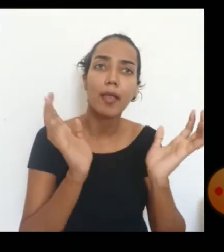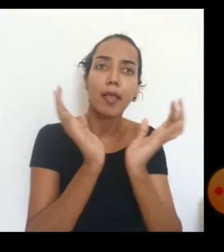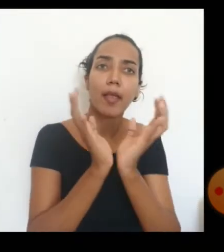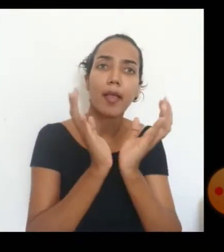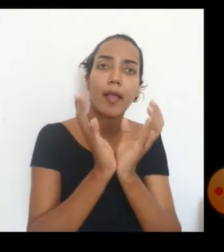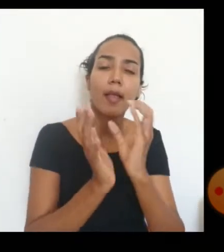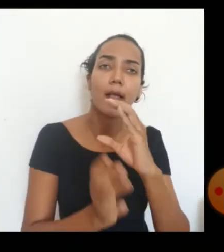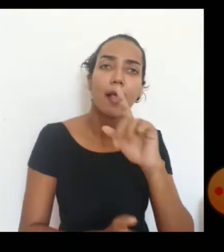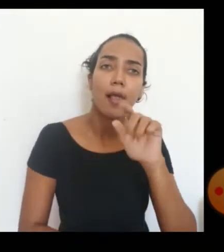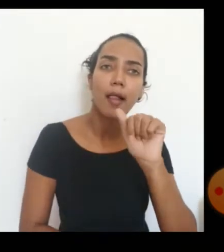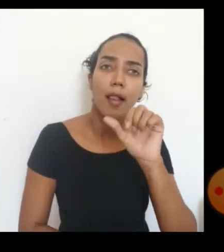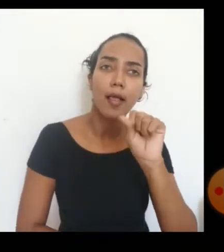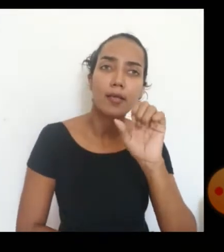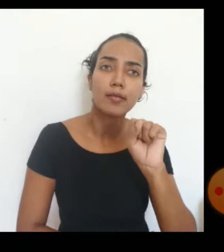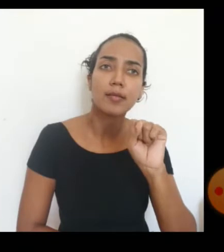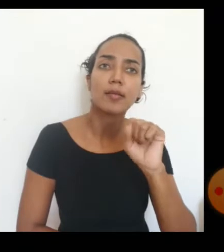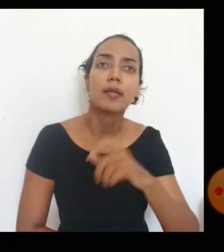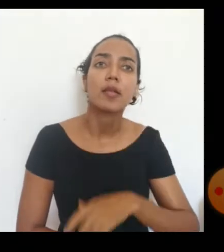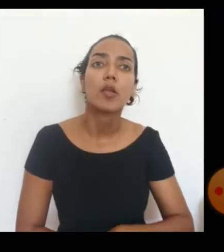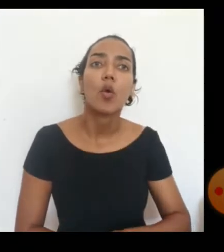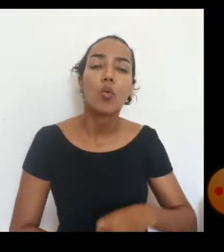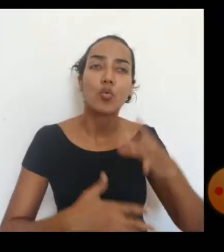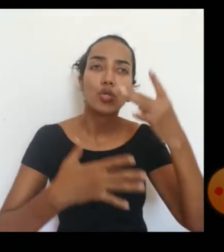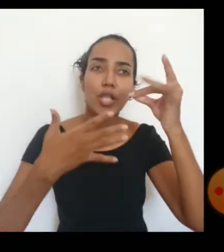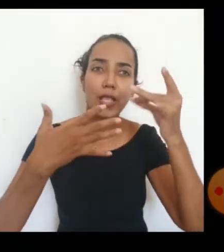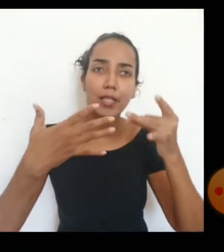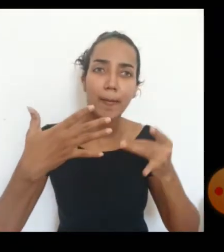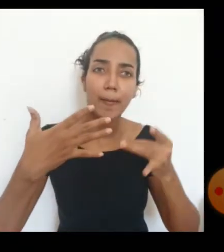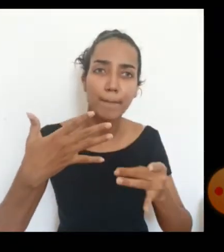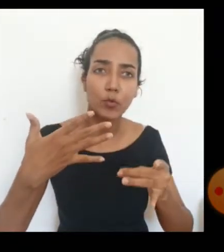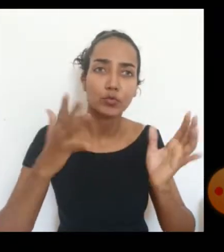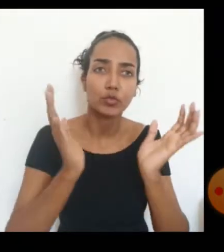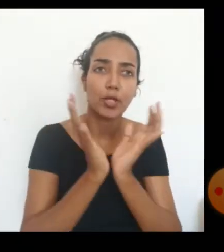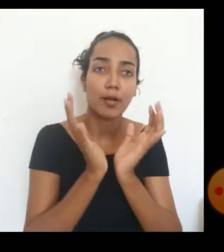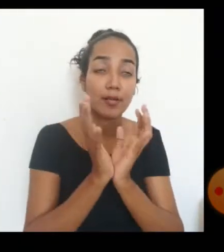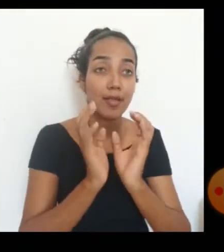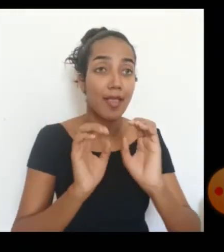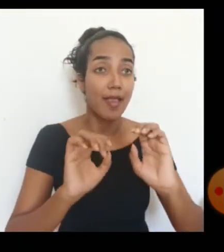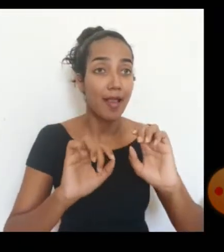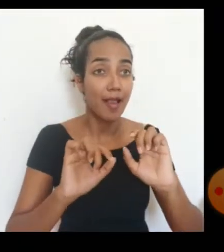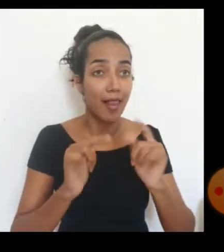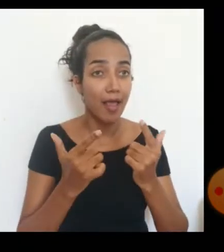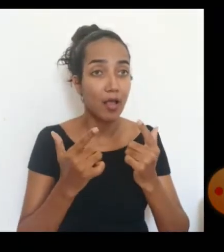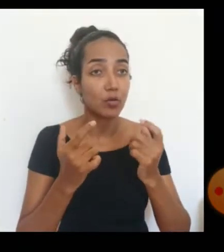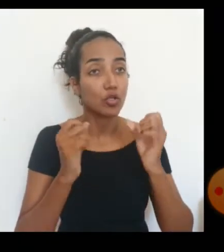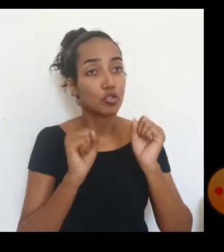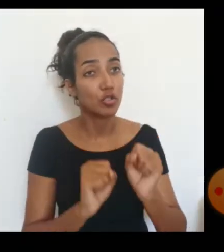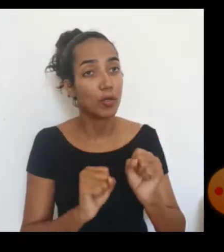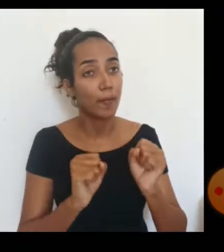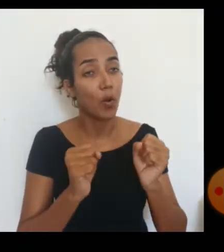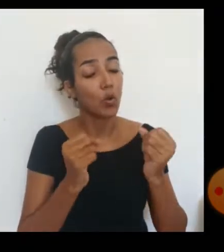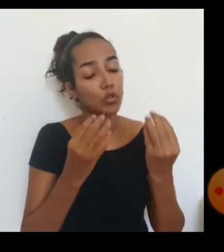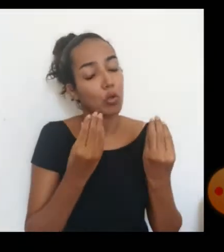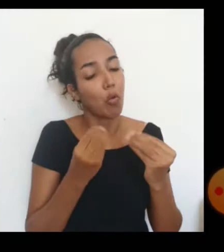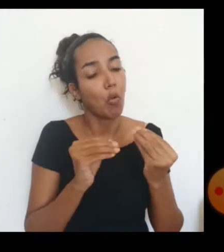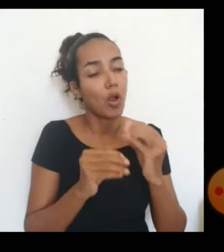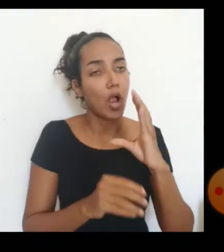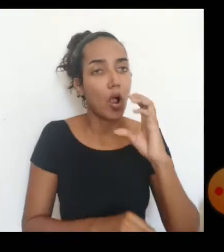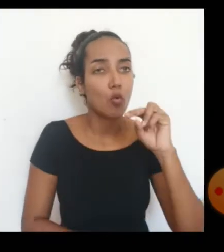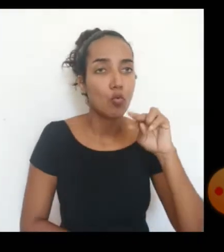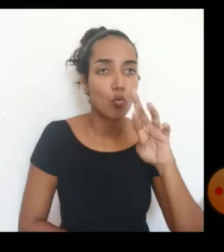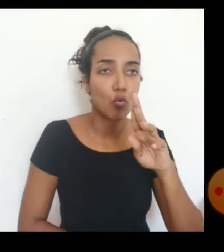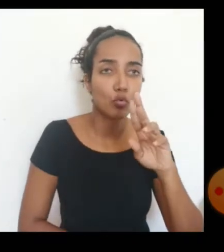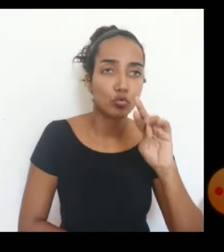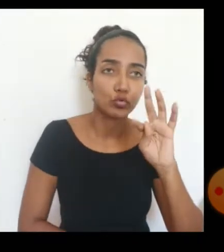dessa classe. Claro que a gente pode construir, pode especificar os construtores, os métodos getSet e